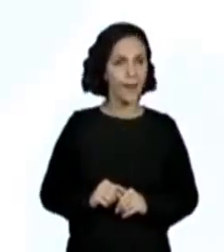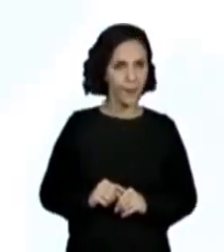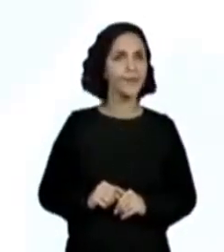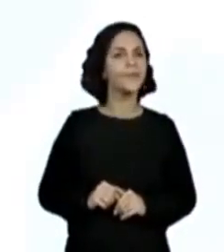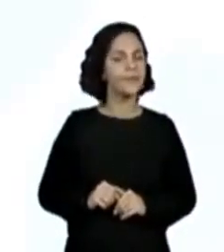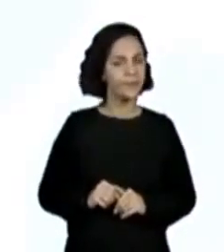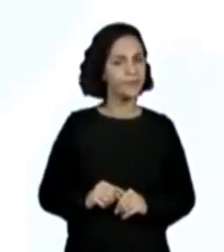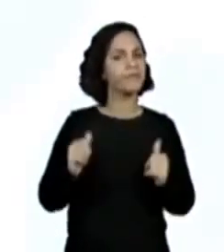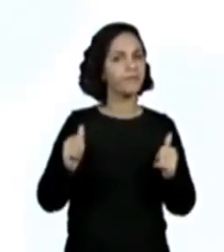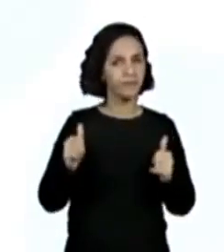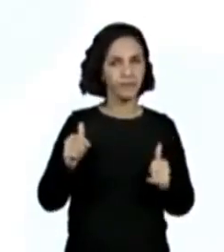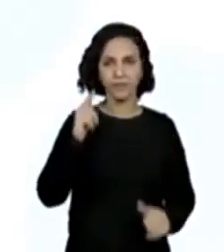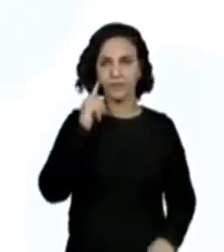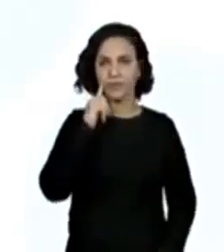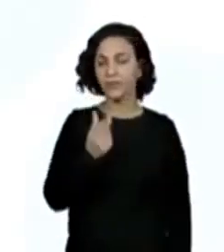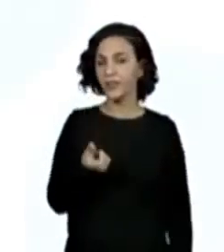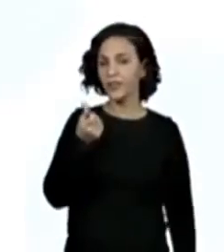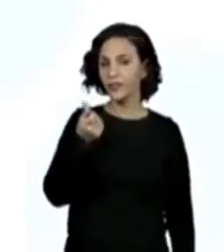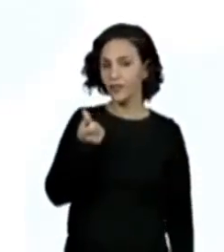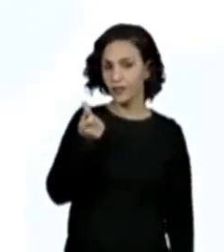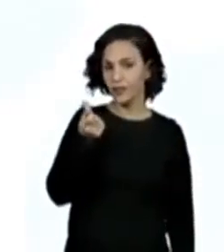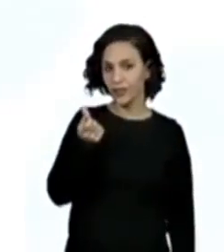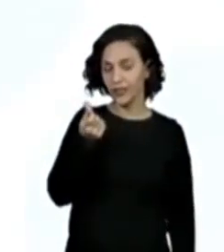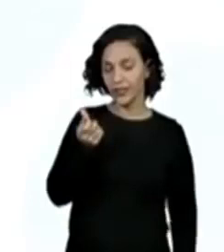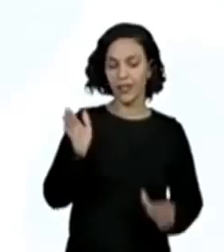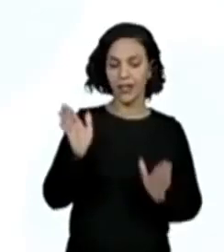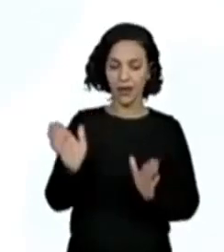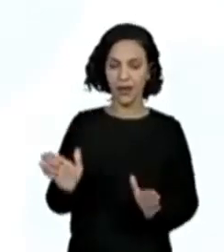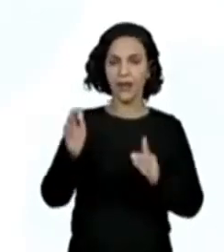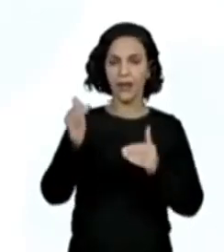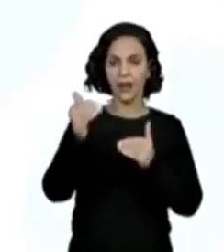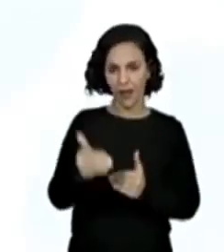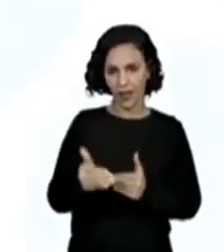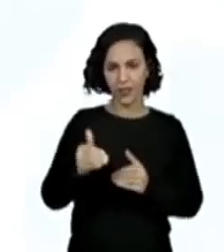São 6 caixas,